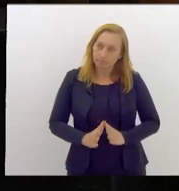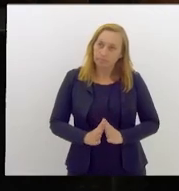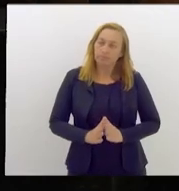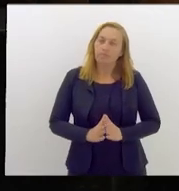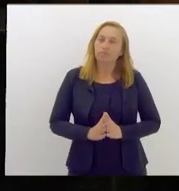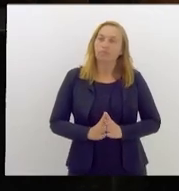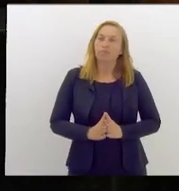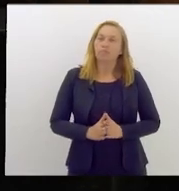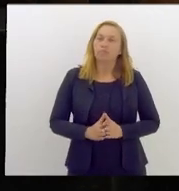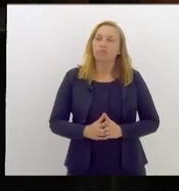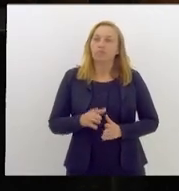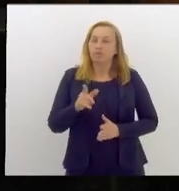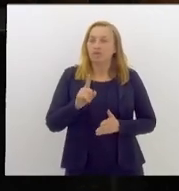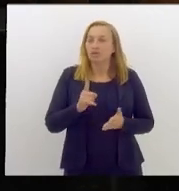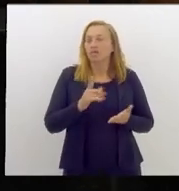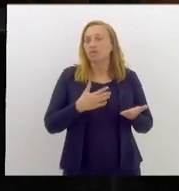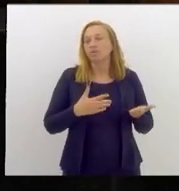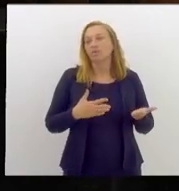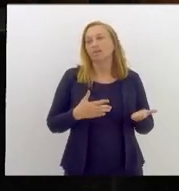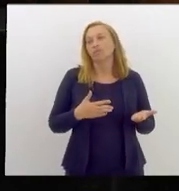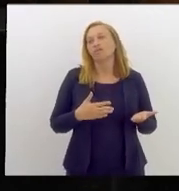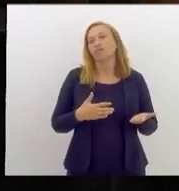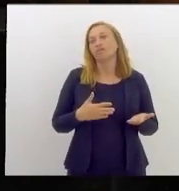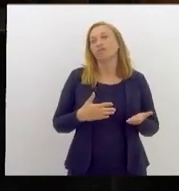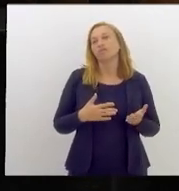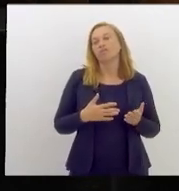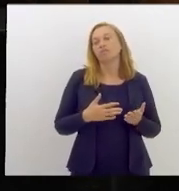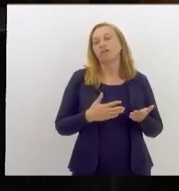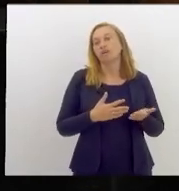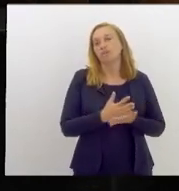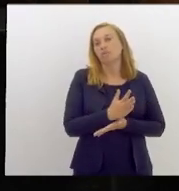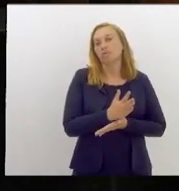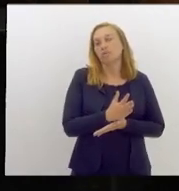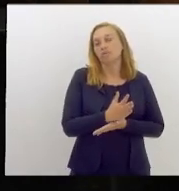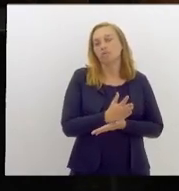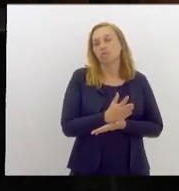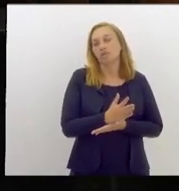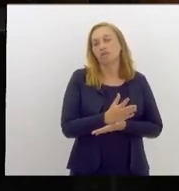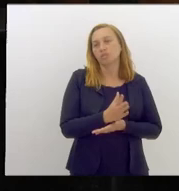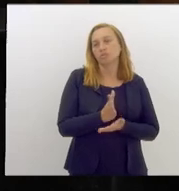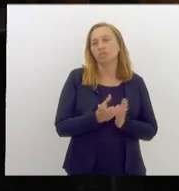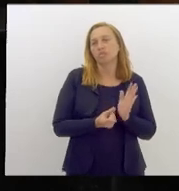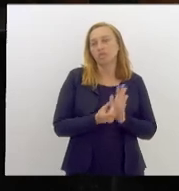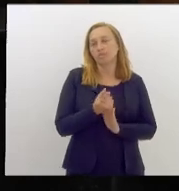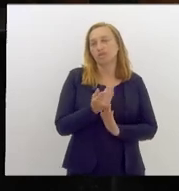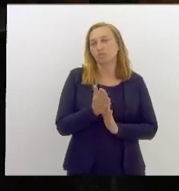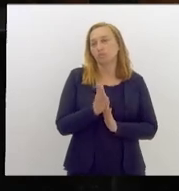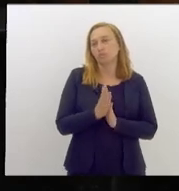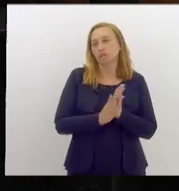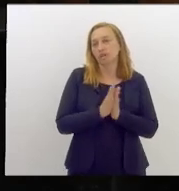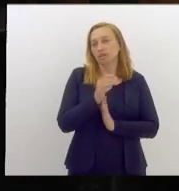se você não aprova nenhum orçamento o governo